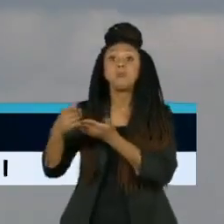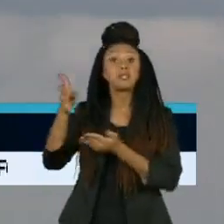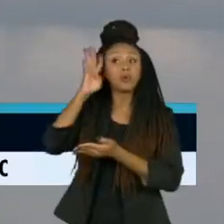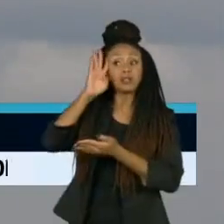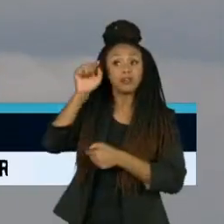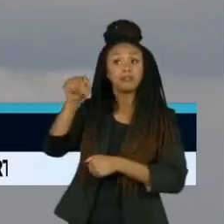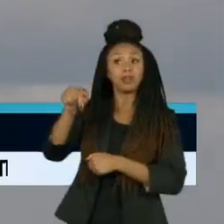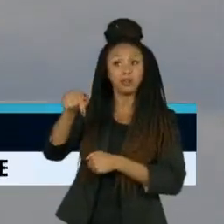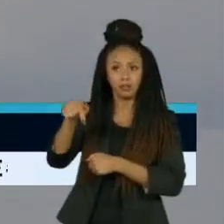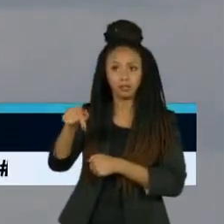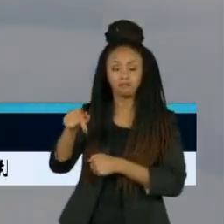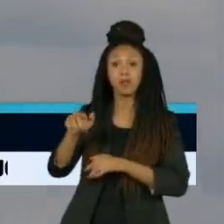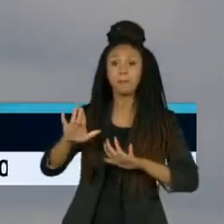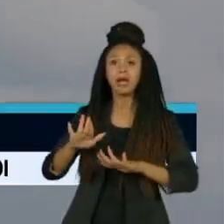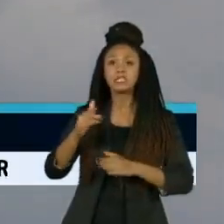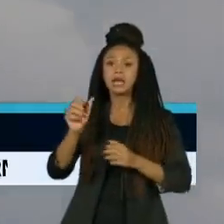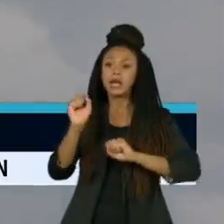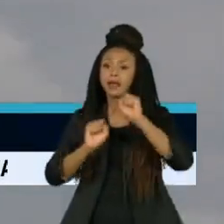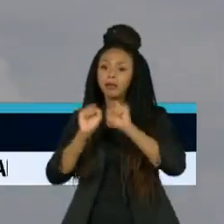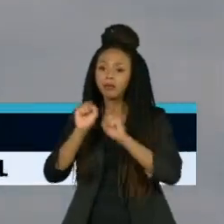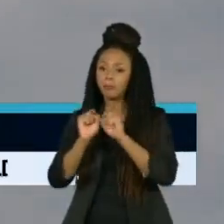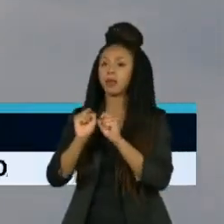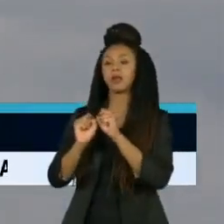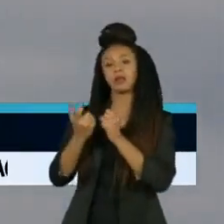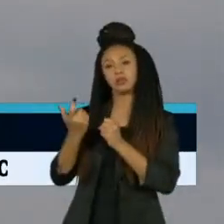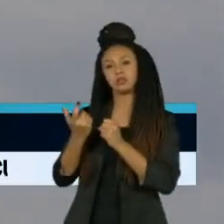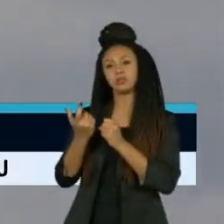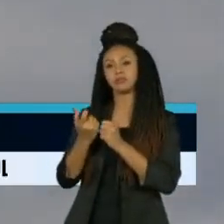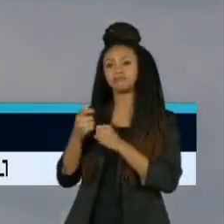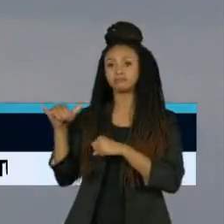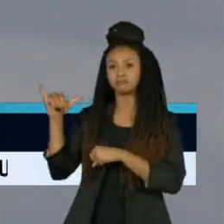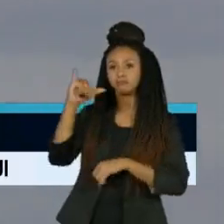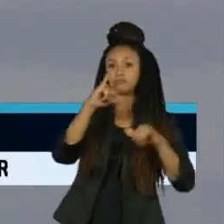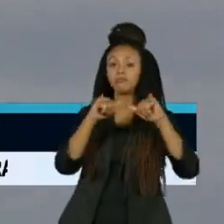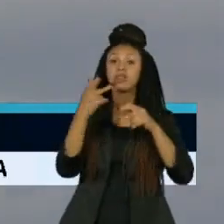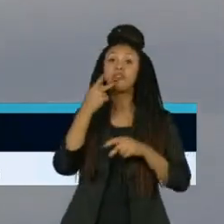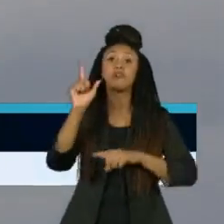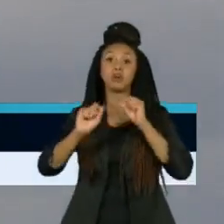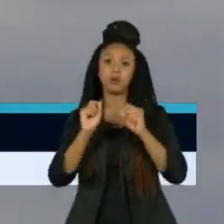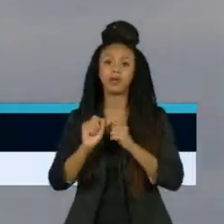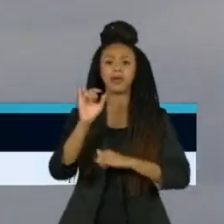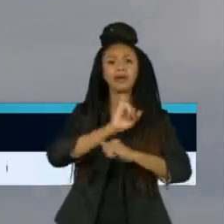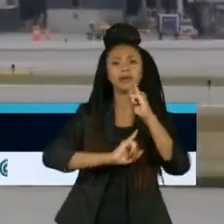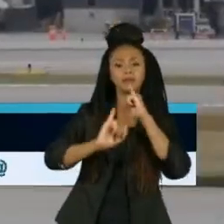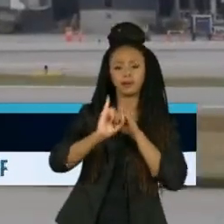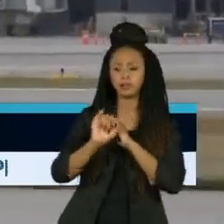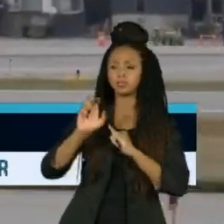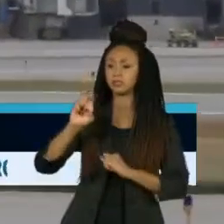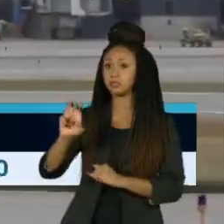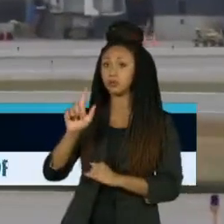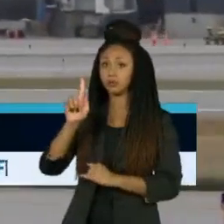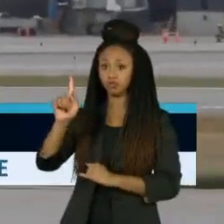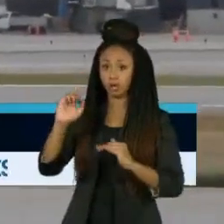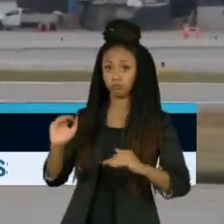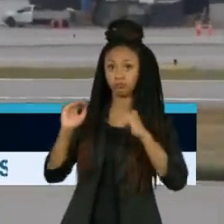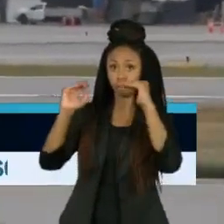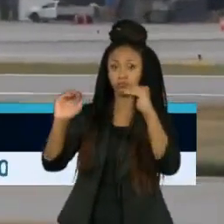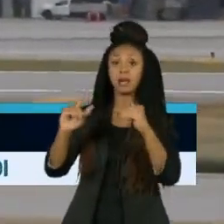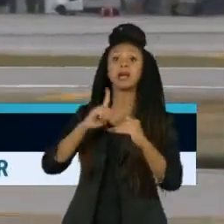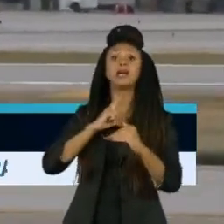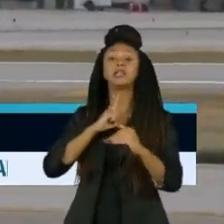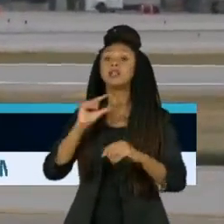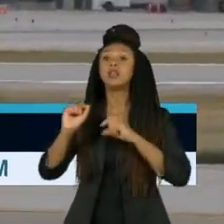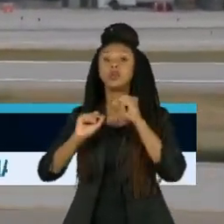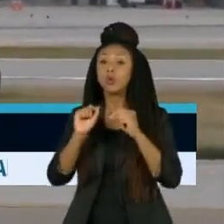os técnicos das companhias aéreas lembram que o padrão de internet de alta velocidade do 5g Opera numa